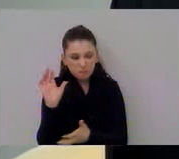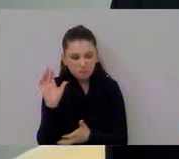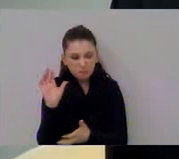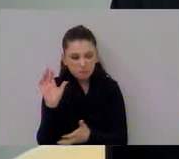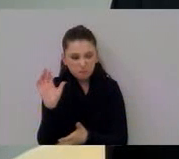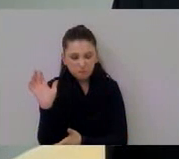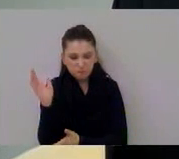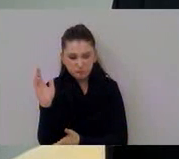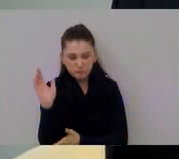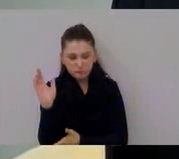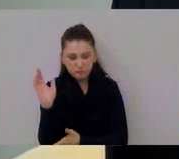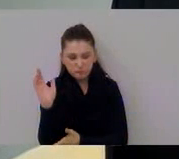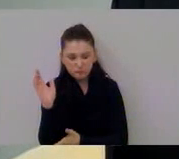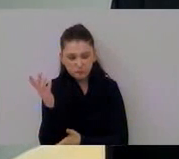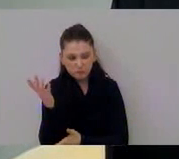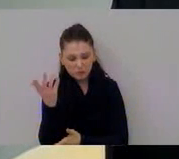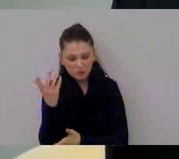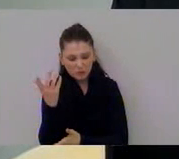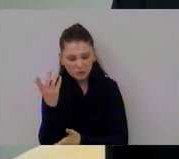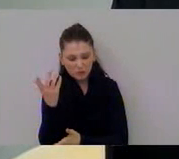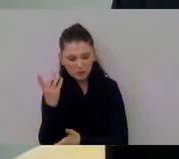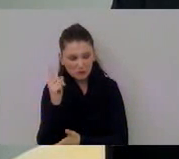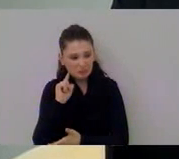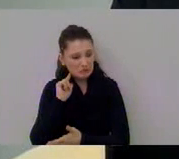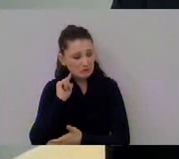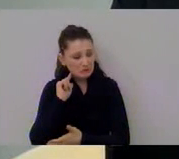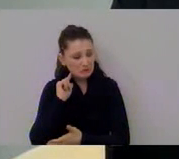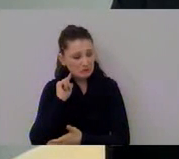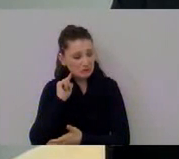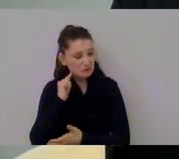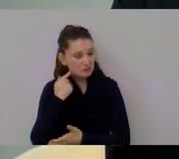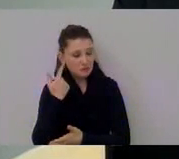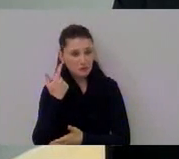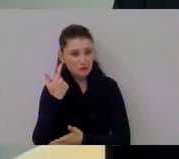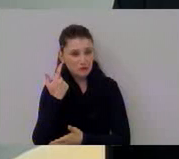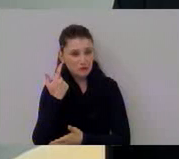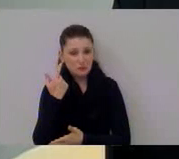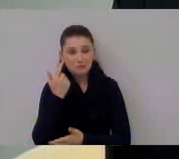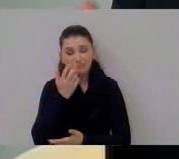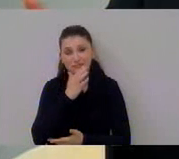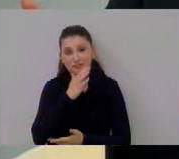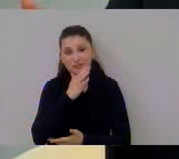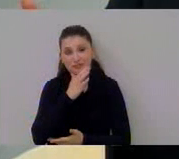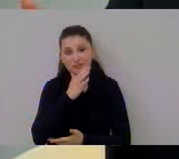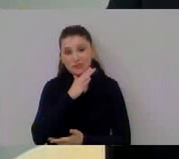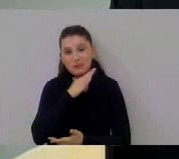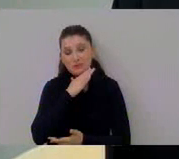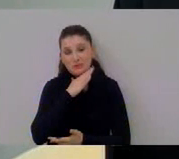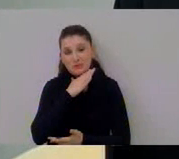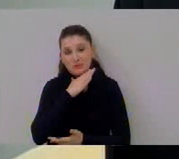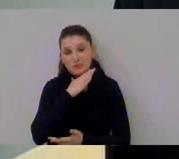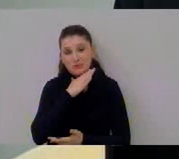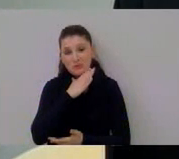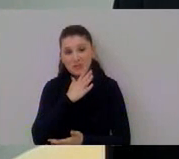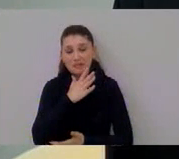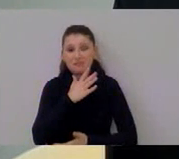não dá para acreditar. Eu esperava um pouco mais. Acredito